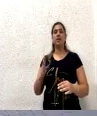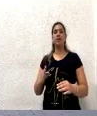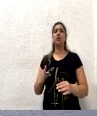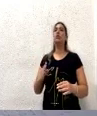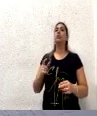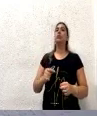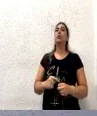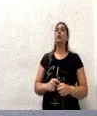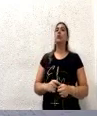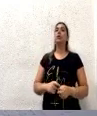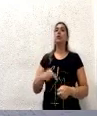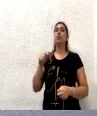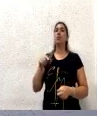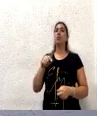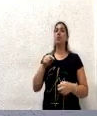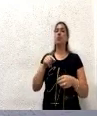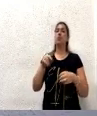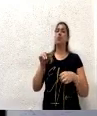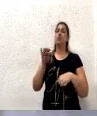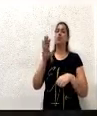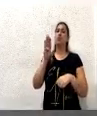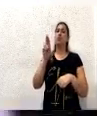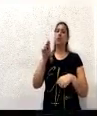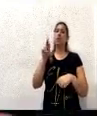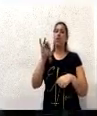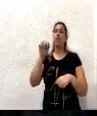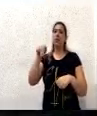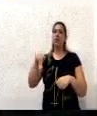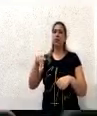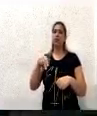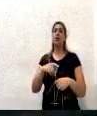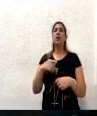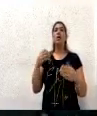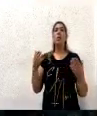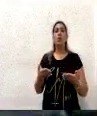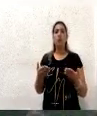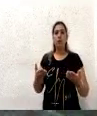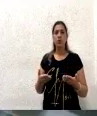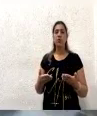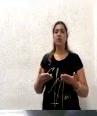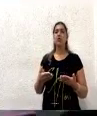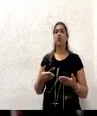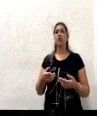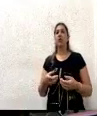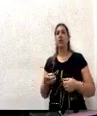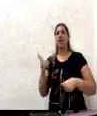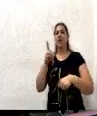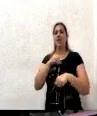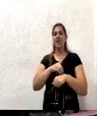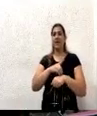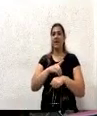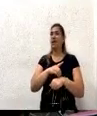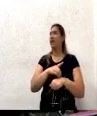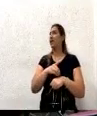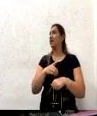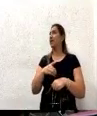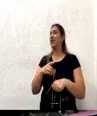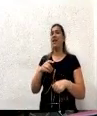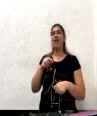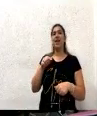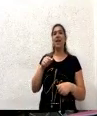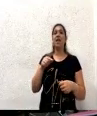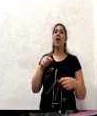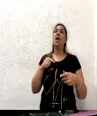para colocar essa vacina à disposição. A vacina que a gente tem hoje é a vacina Kedenga. Kendenga. Kendenga. É